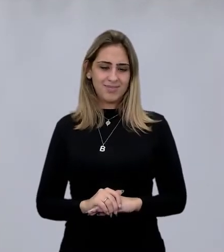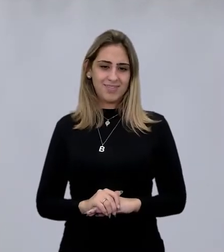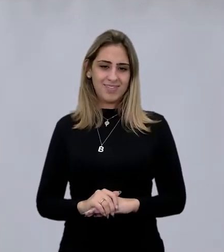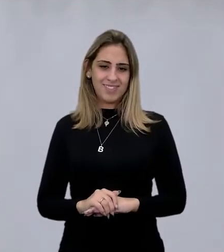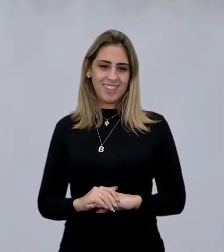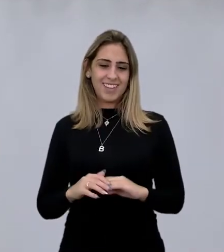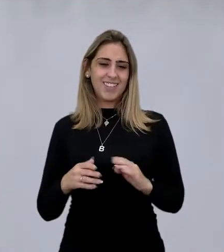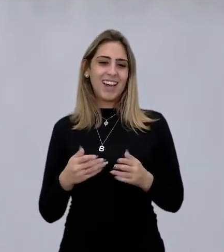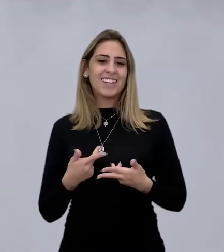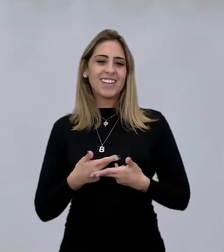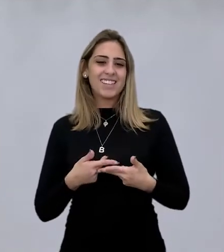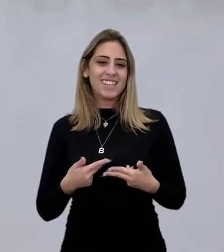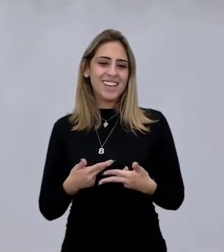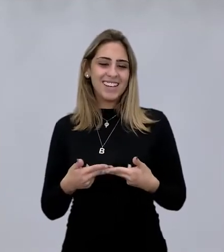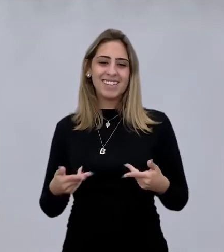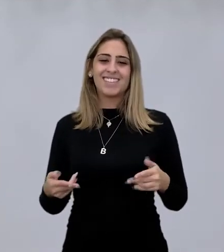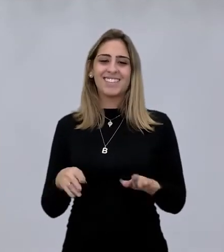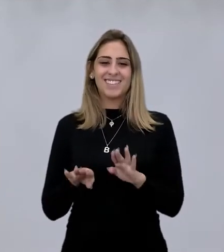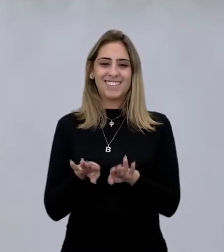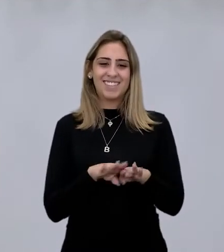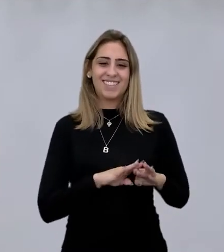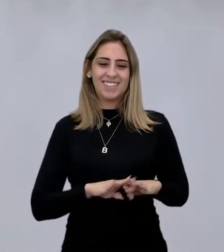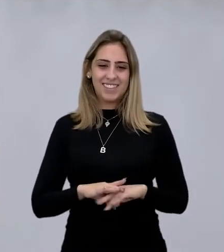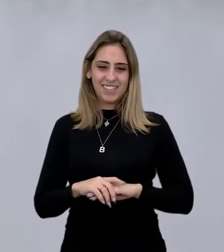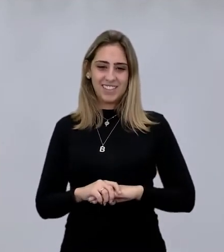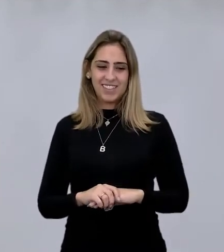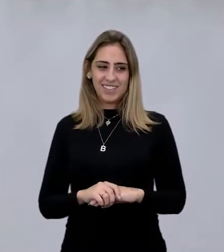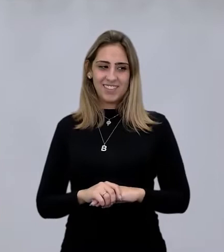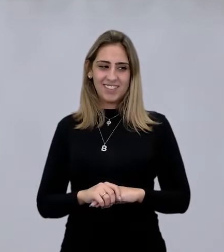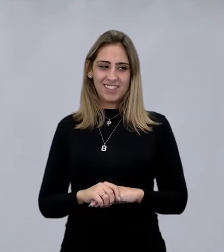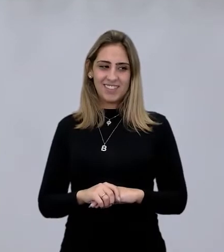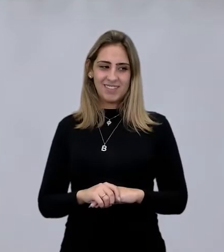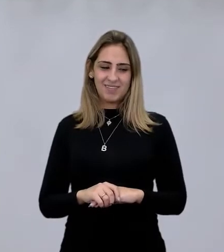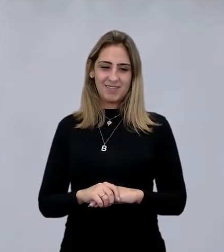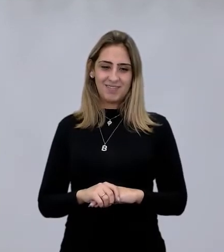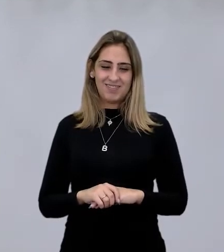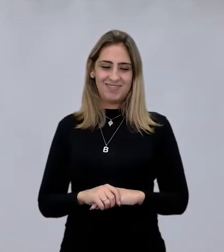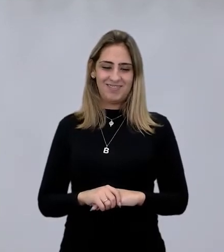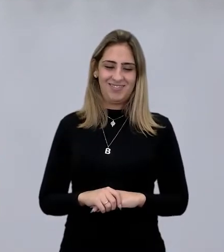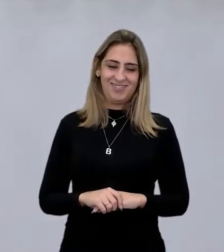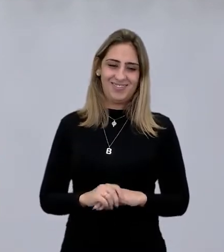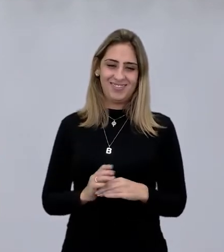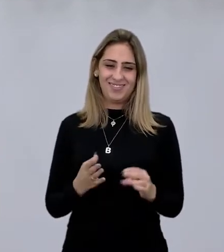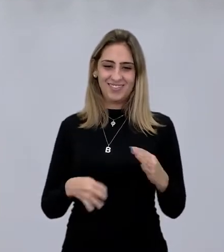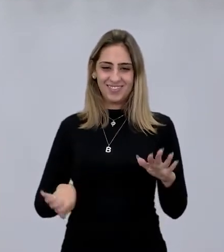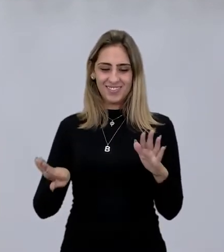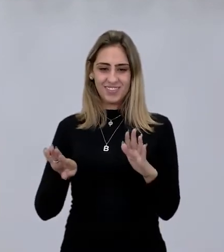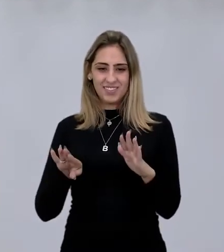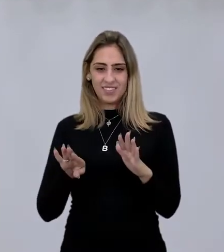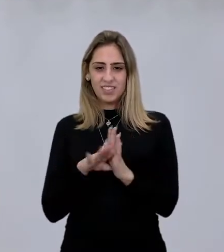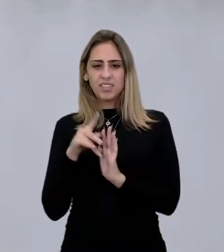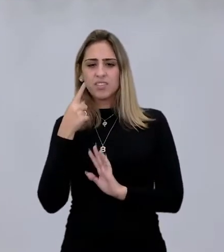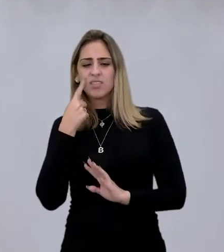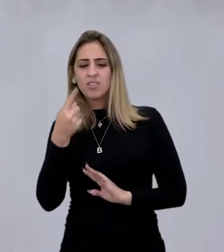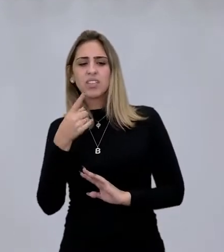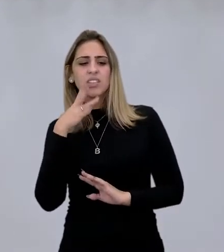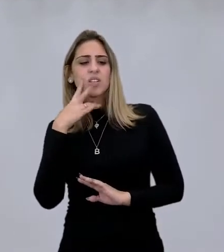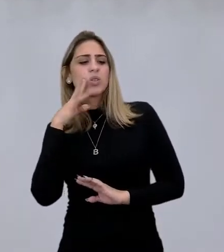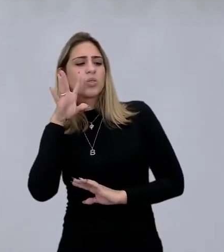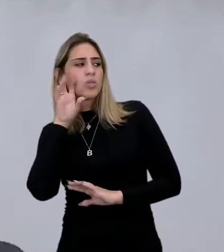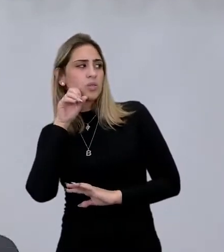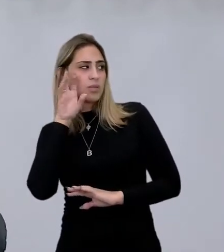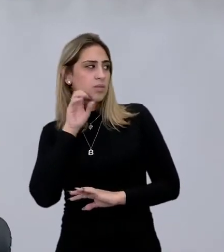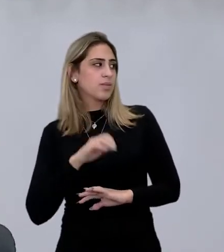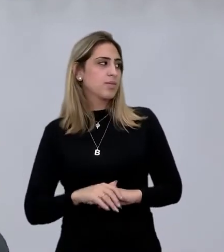são coerentes com a sociedade, né? É igual você chegar é que assim, você vendo vídeo na internet, vocês